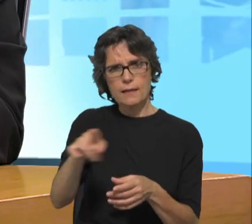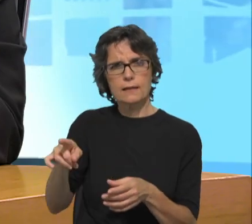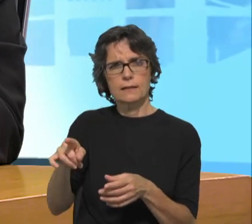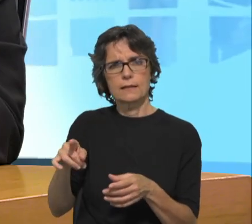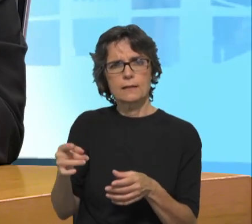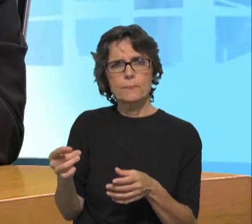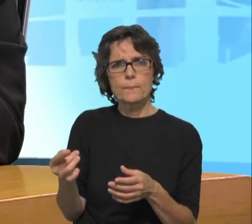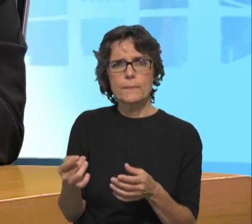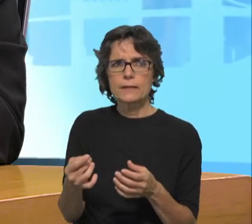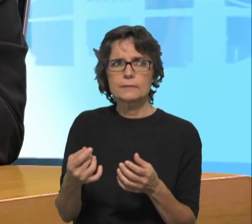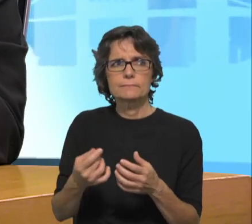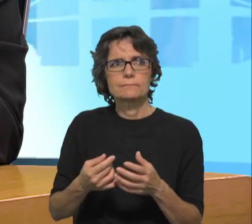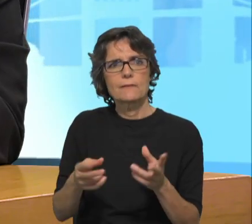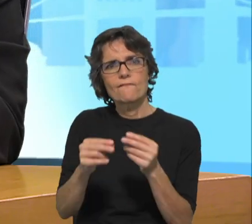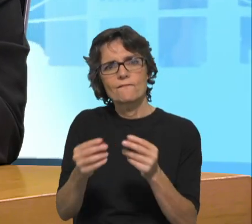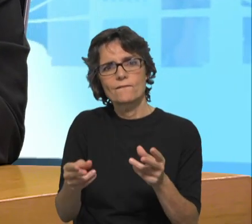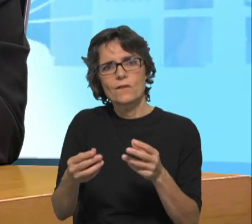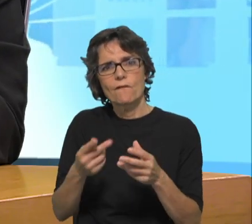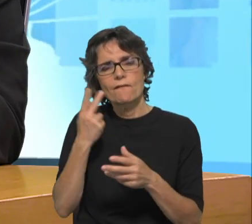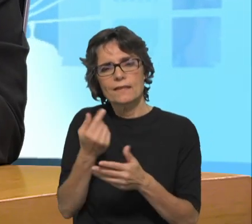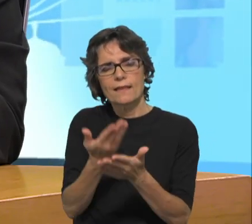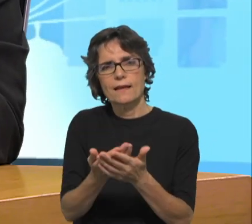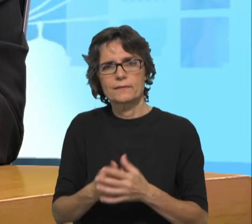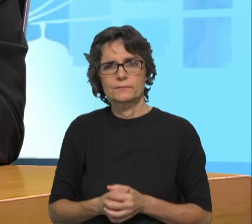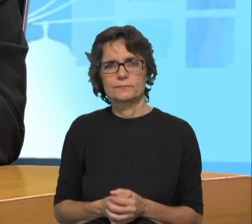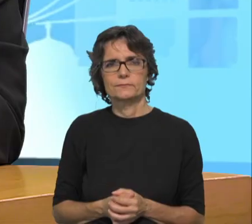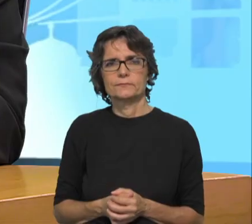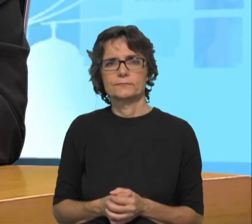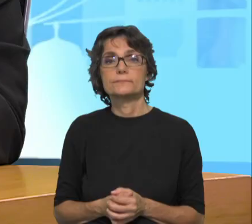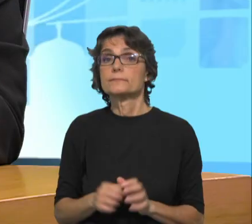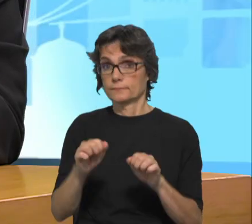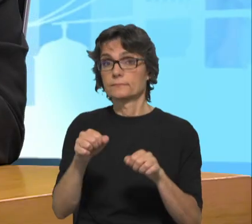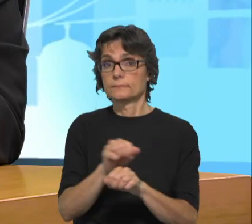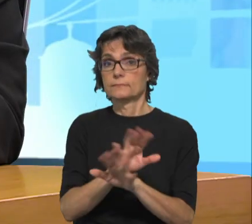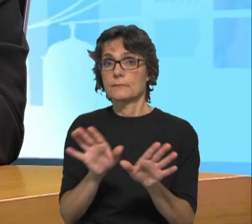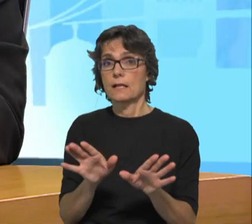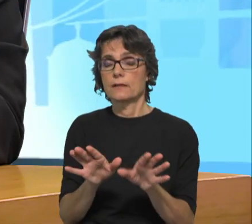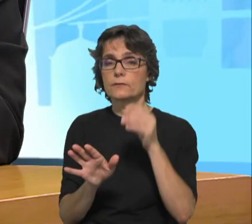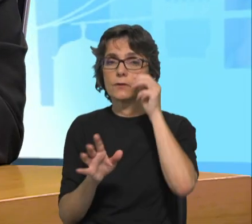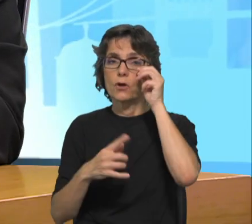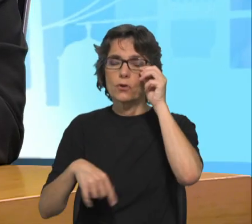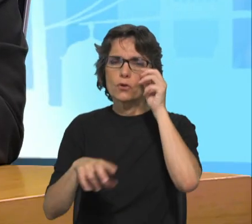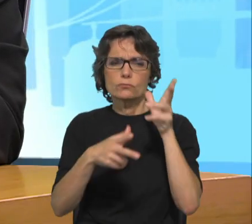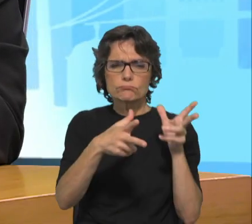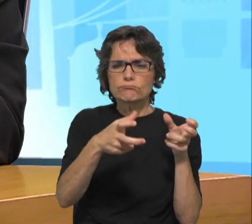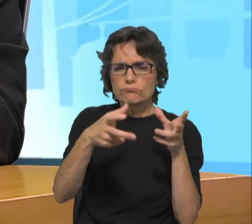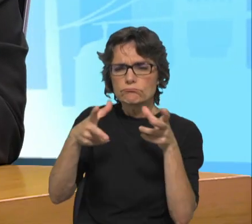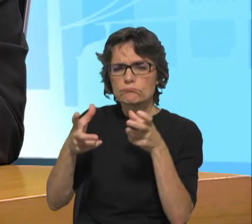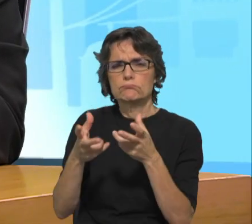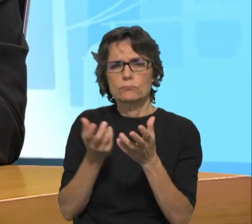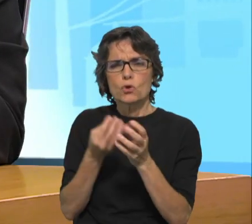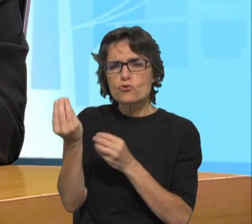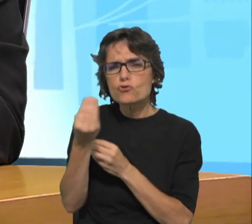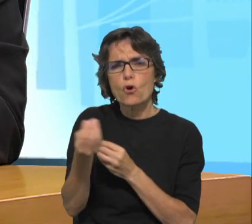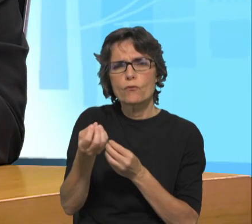na Diocese? Claro, sem dúvida. Nós, de facto, ouvimos muita coisa, escutámos muito daqueles que eram os anseios dos jovens, das suas